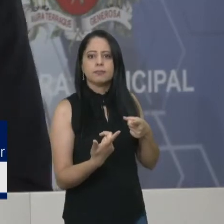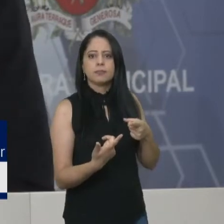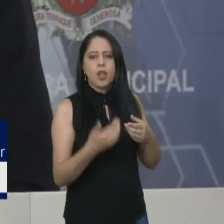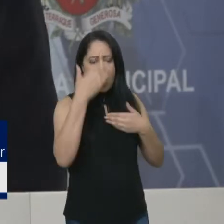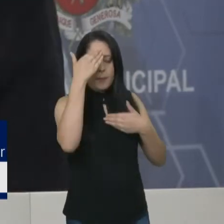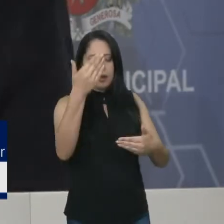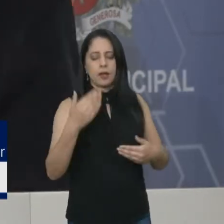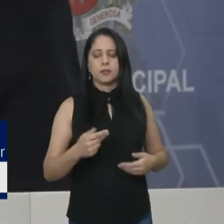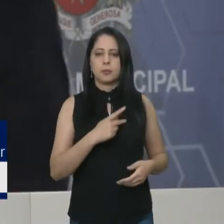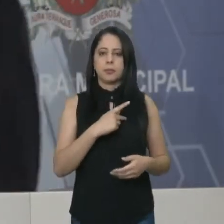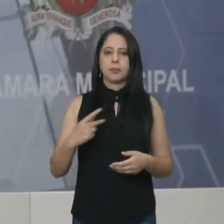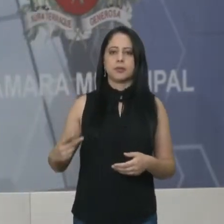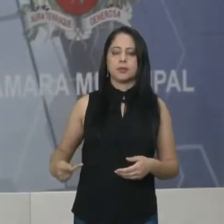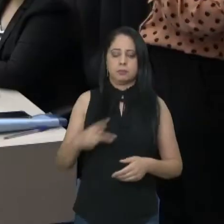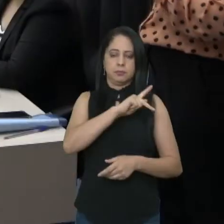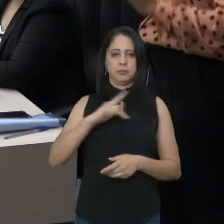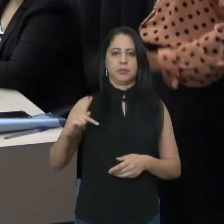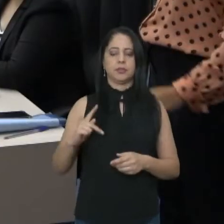Muito obrigado, presidente.